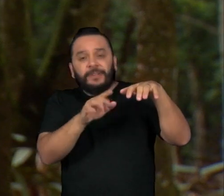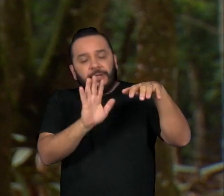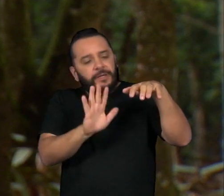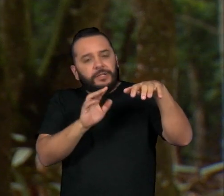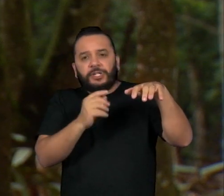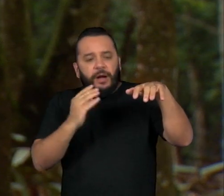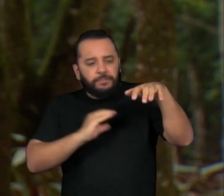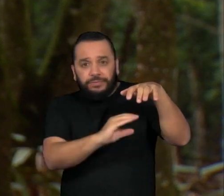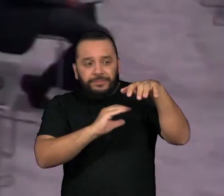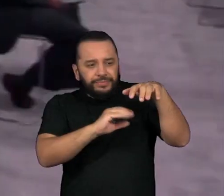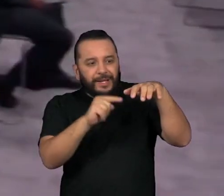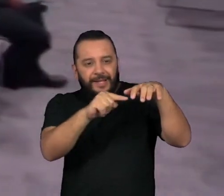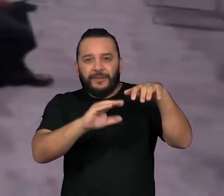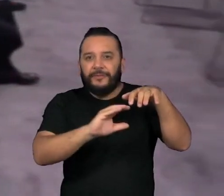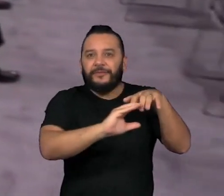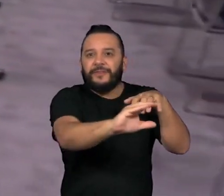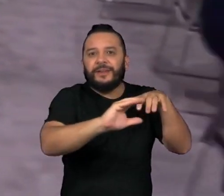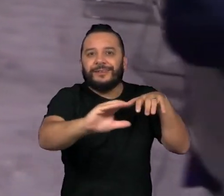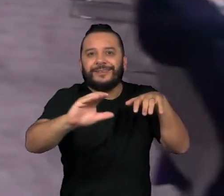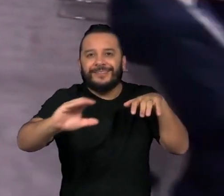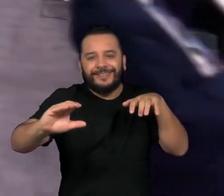regiões naturais.